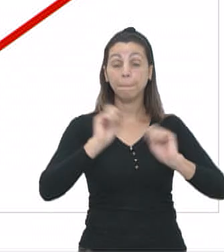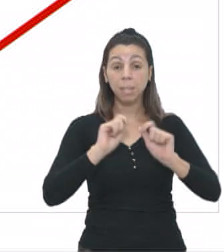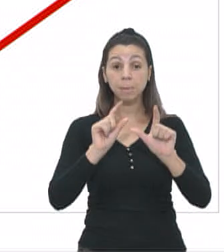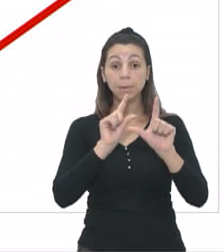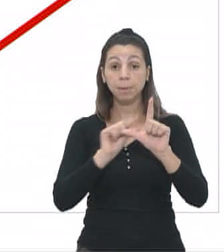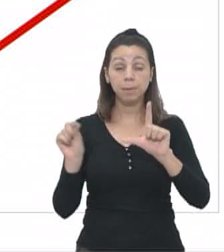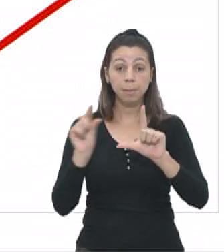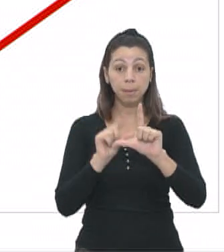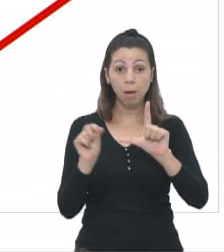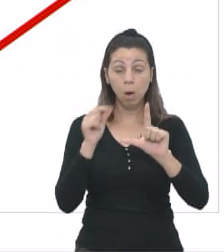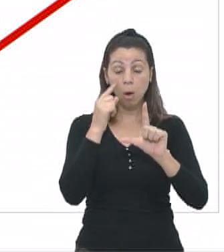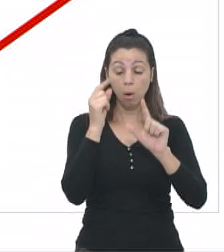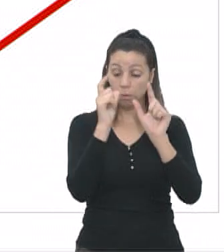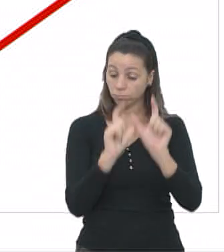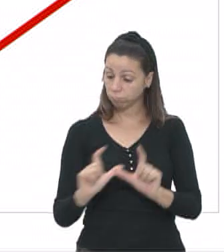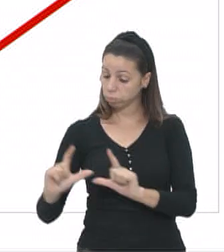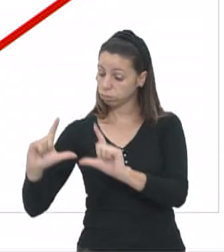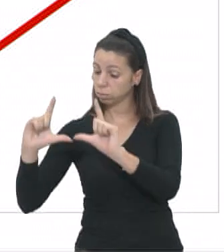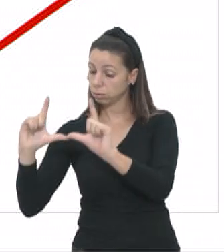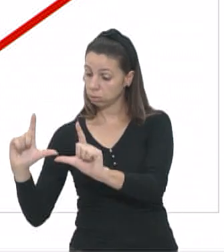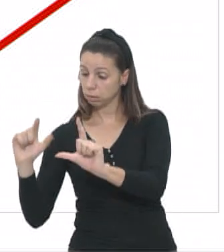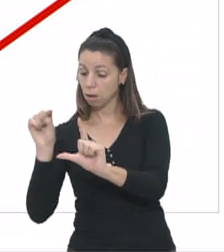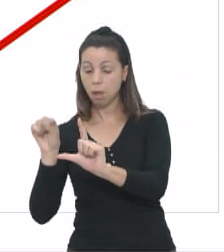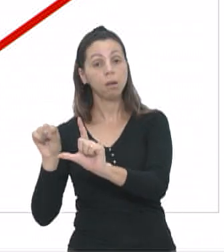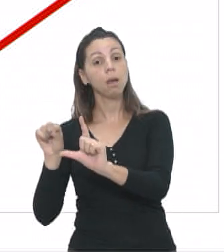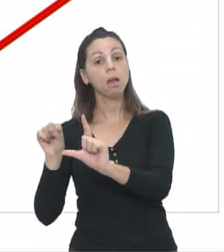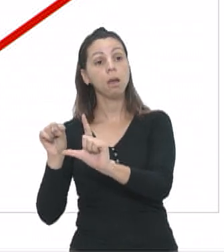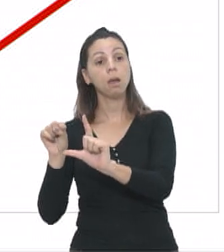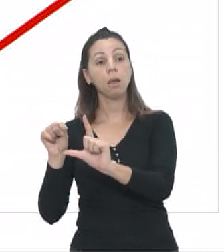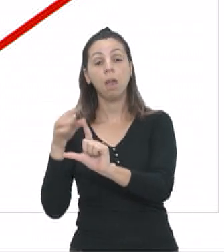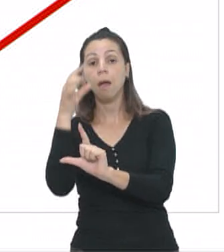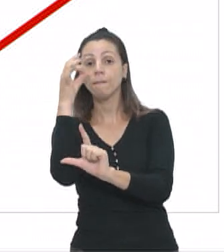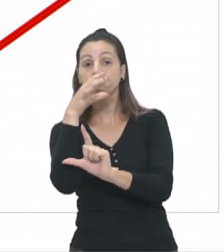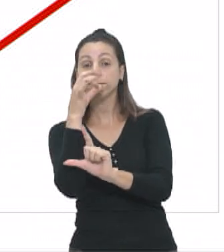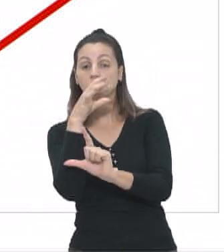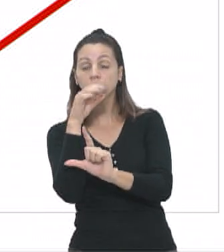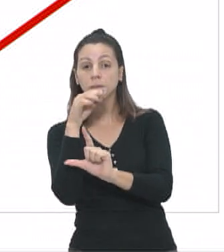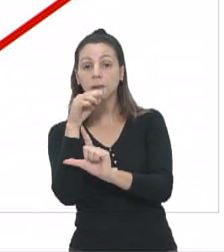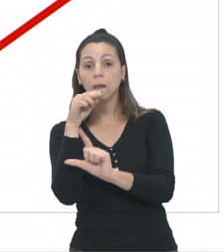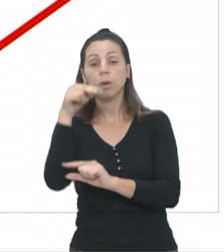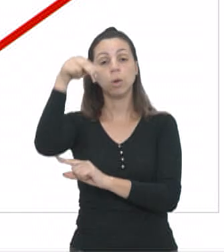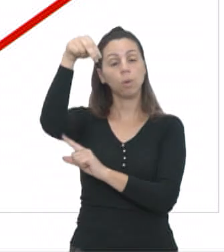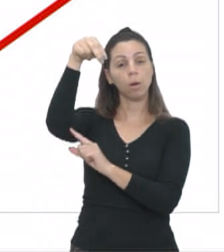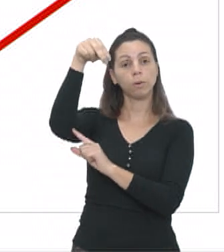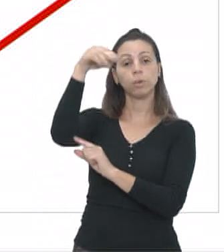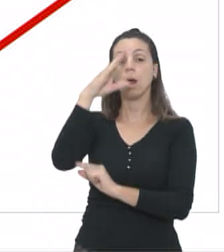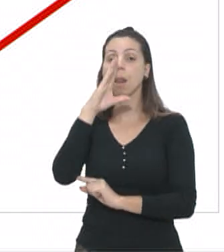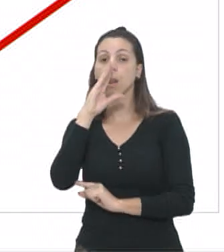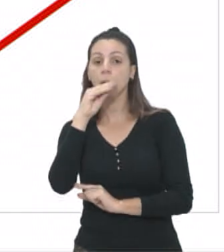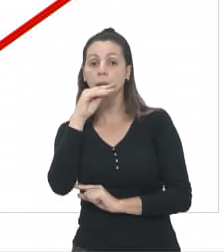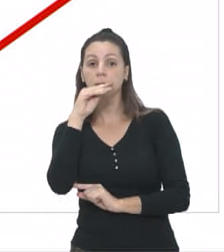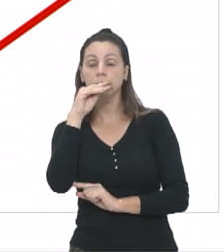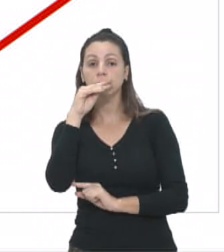legenda. Olhando para a legenda, você vai descobrir que o verde indica a região norte, o laranja a região nordeste,